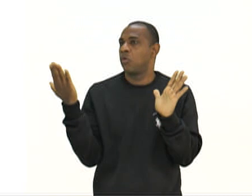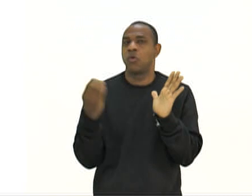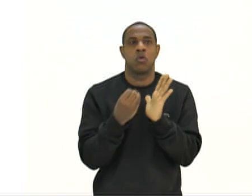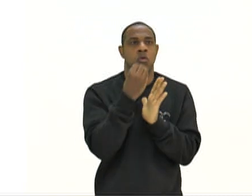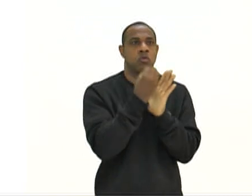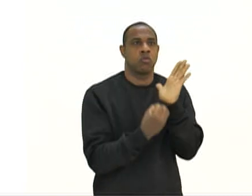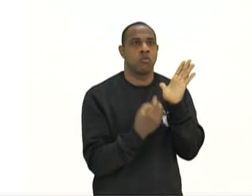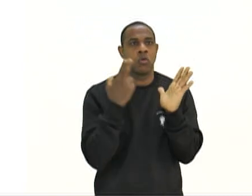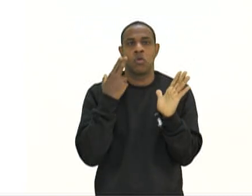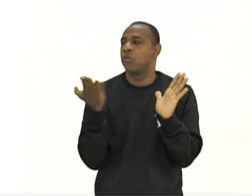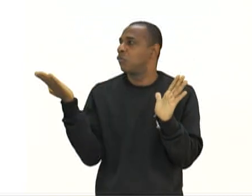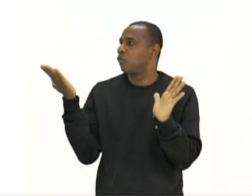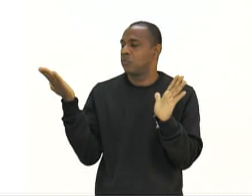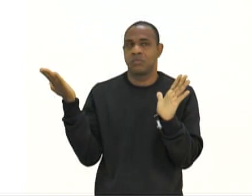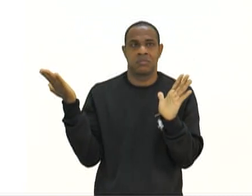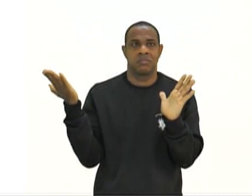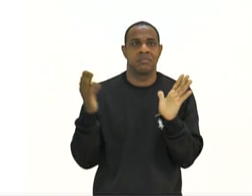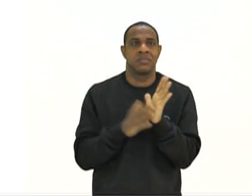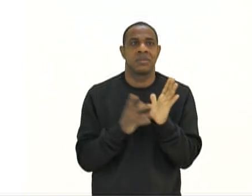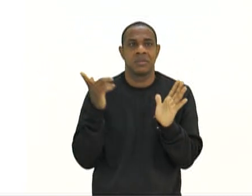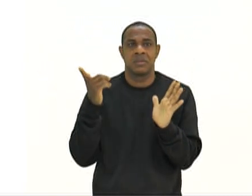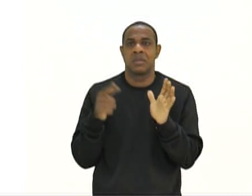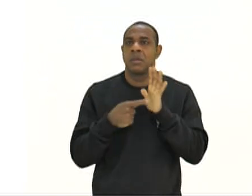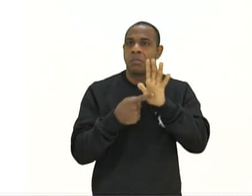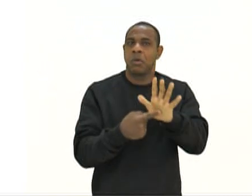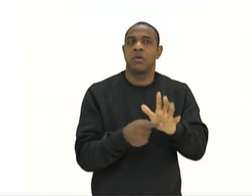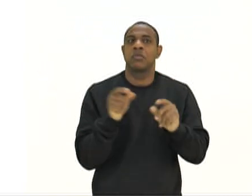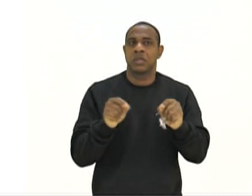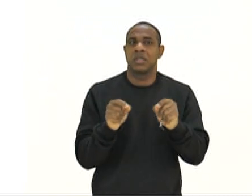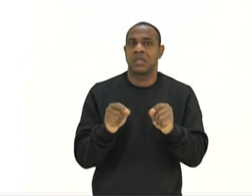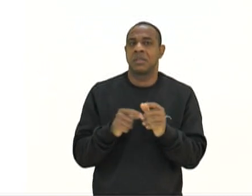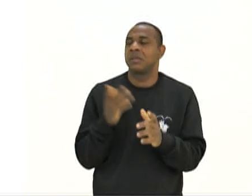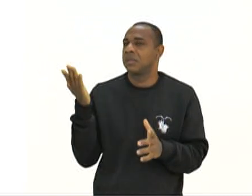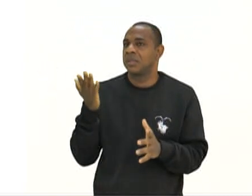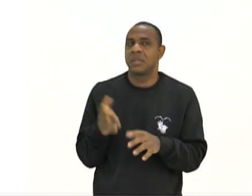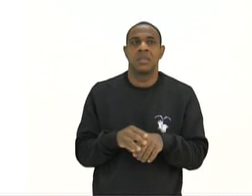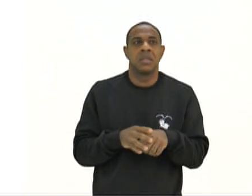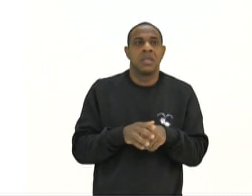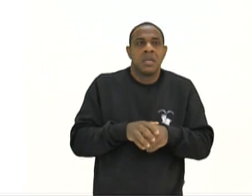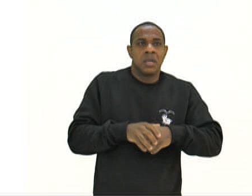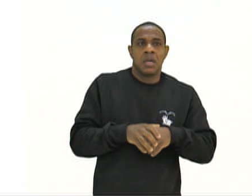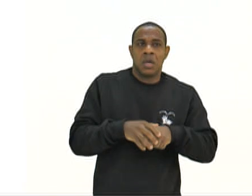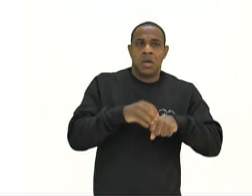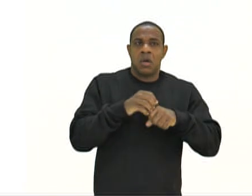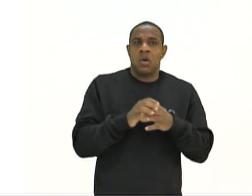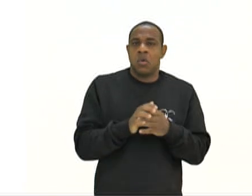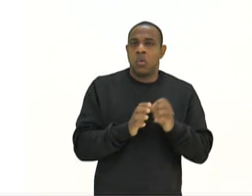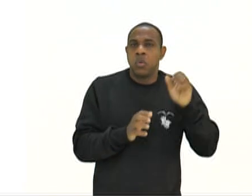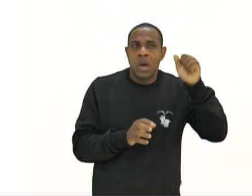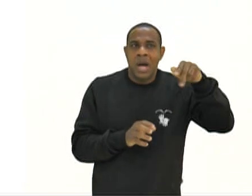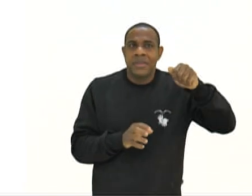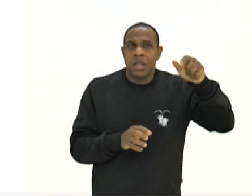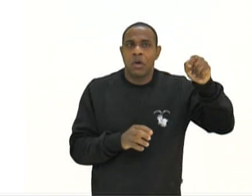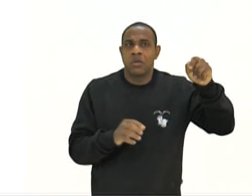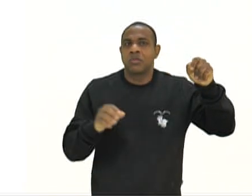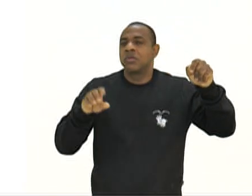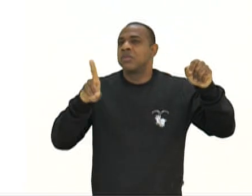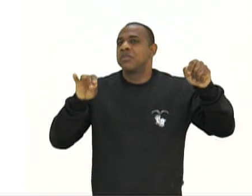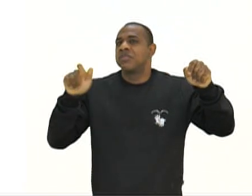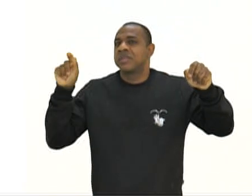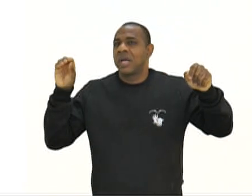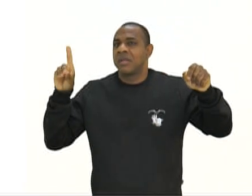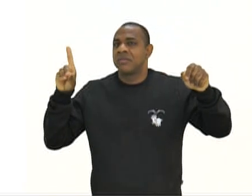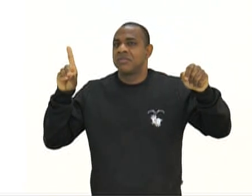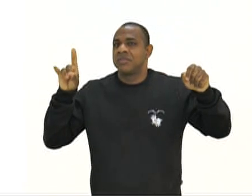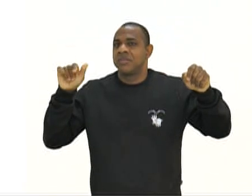novembro de 2018, referindo-se a esses aspectos do sinal, aonde você teria uma ampliação maior da ideia do